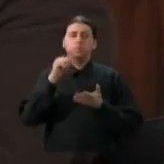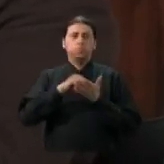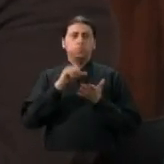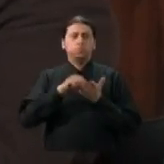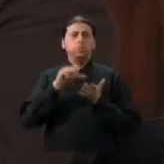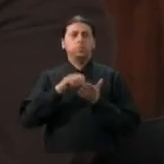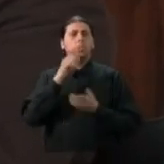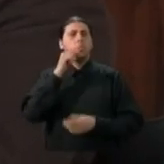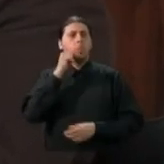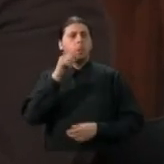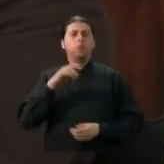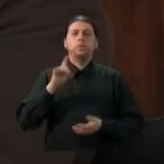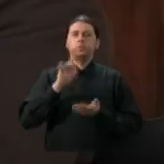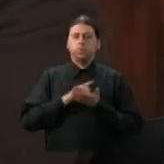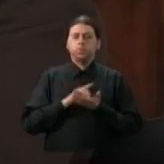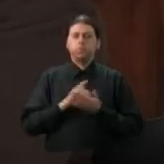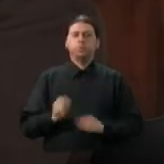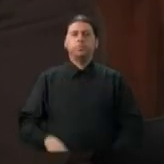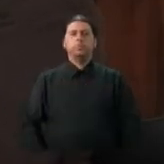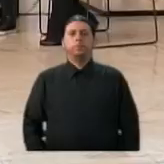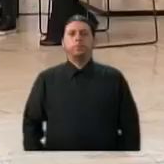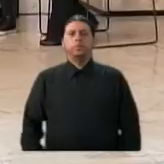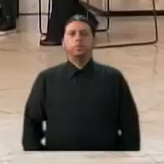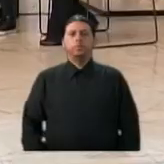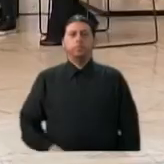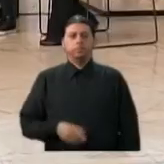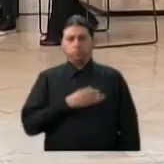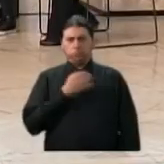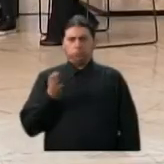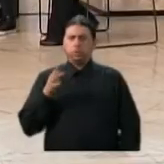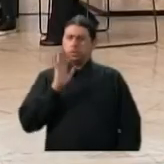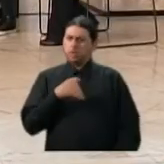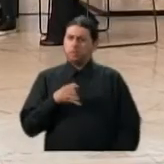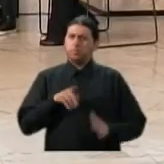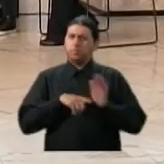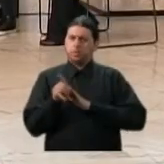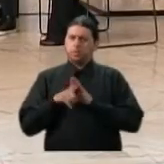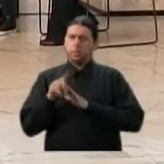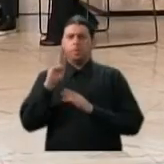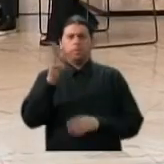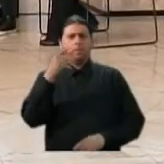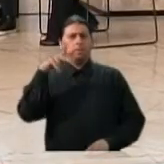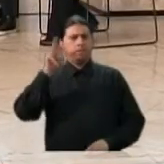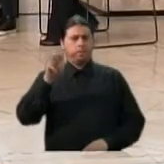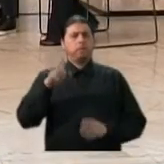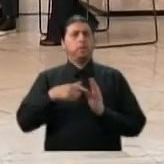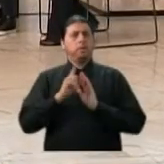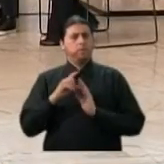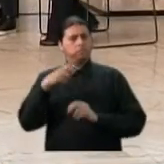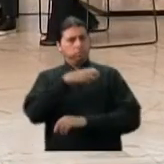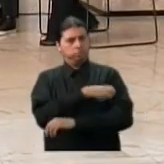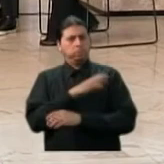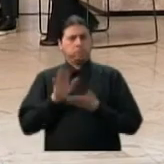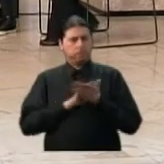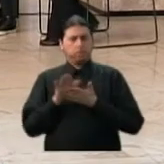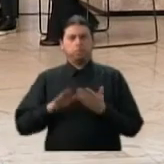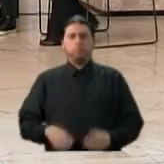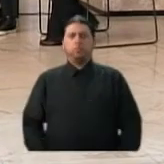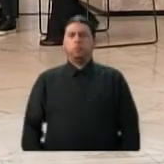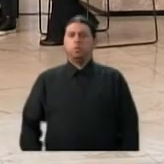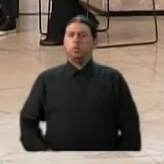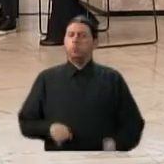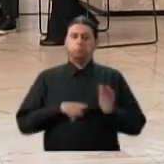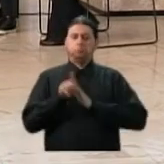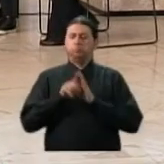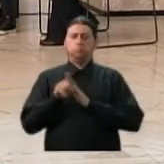escolas ajudem, né? Sim, e gurias, vocês já pesquisaram antes sobre HPV, antes da vacinação, como é que foi? Não, eu não